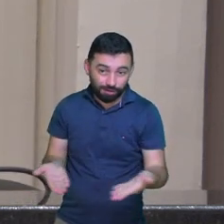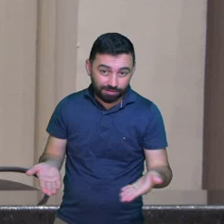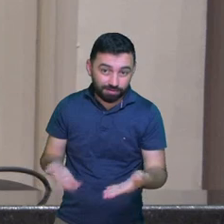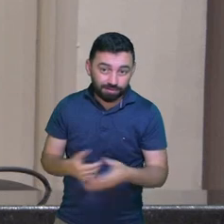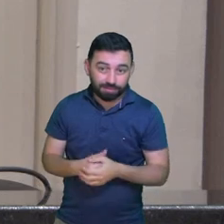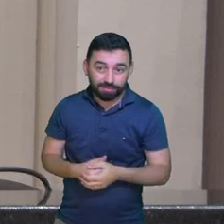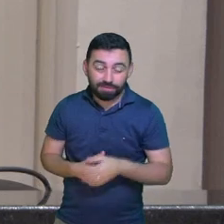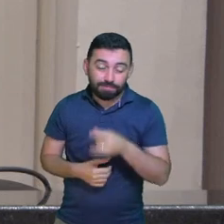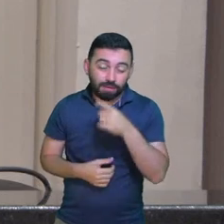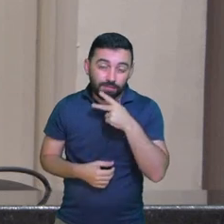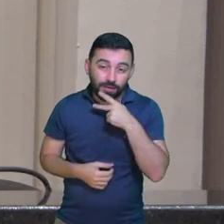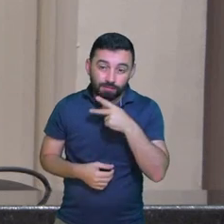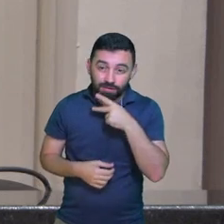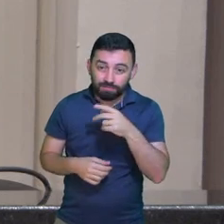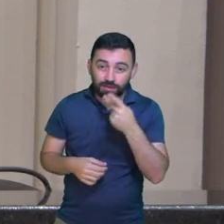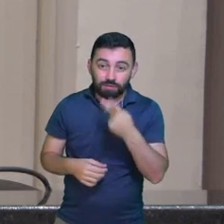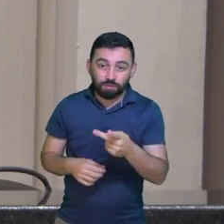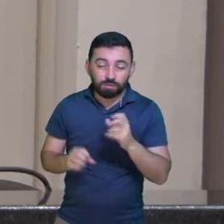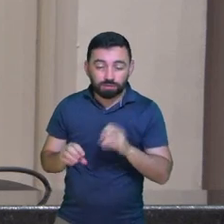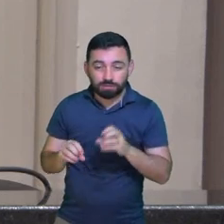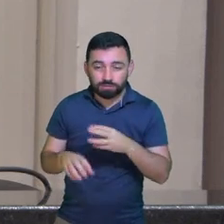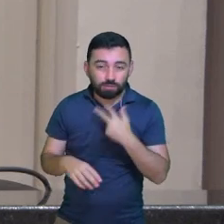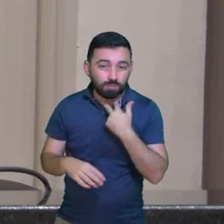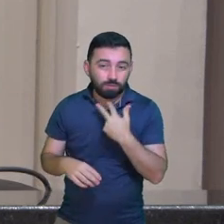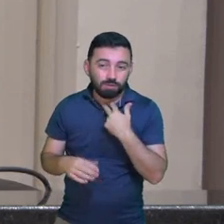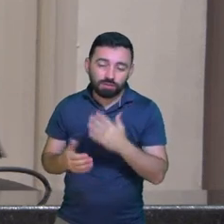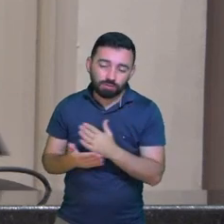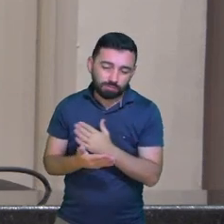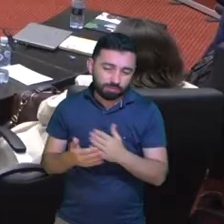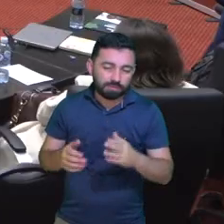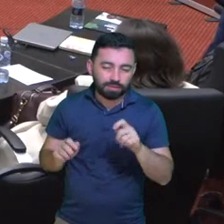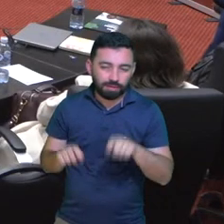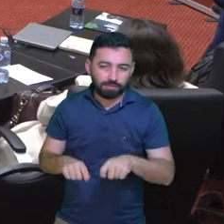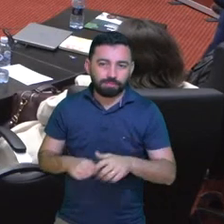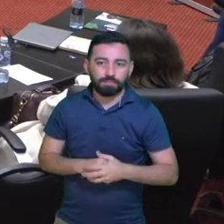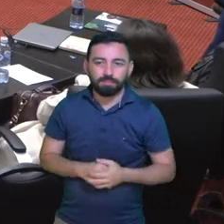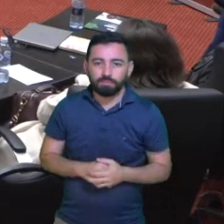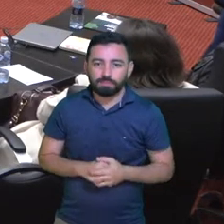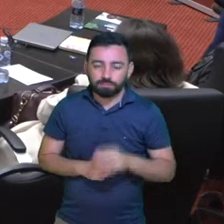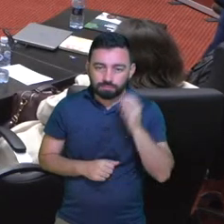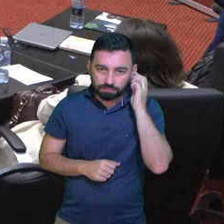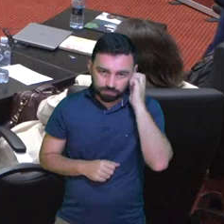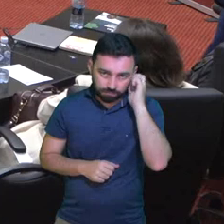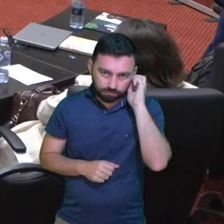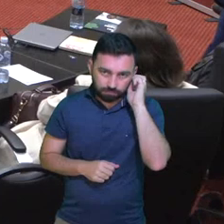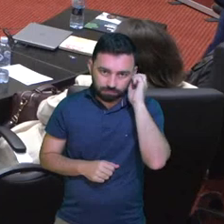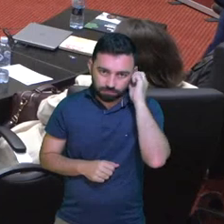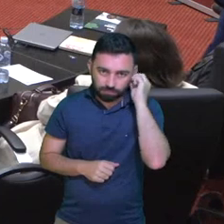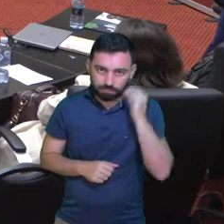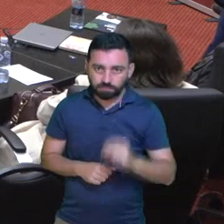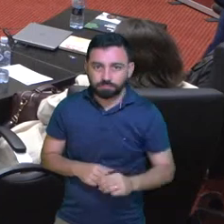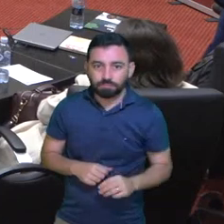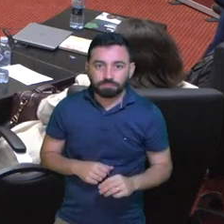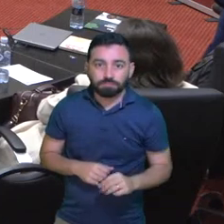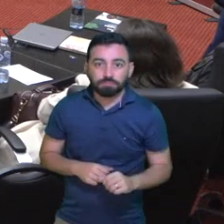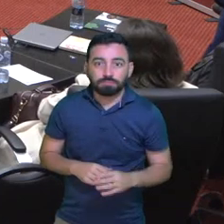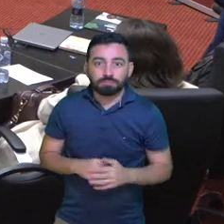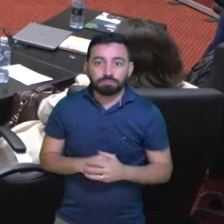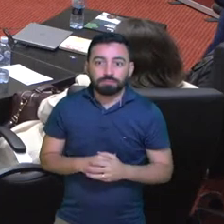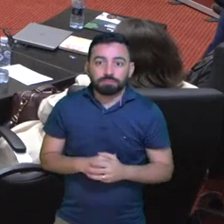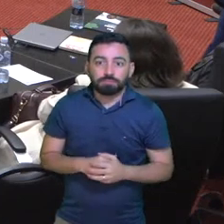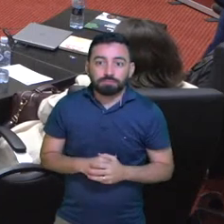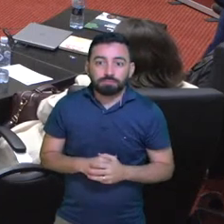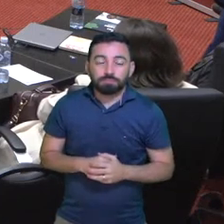Paulo freir se a educação não pode tudo alguma coisa ela pode muito obrigado Obrigada meu querido muito